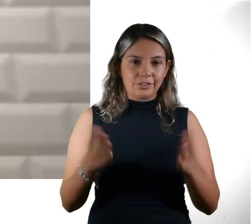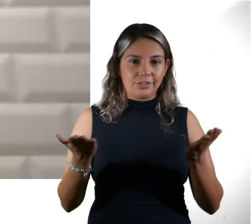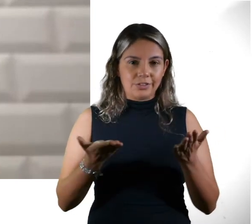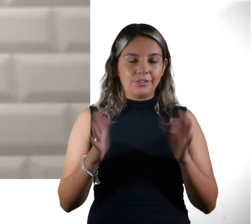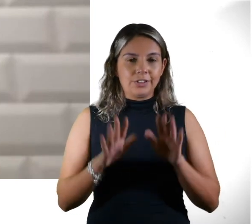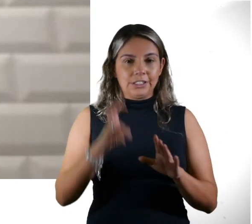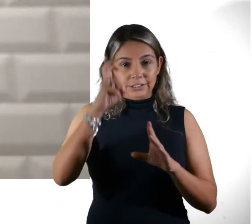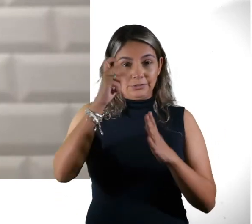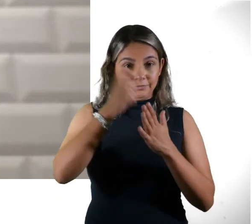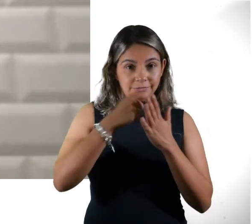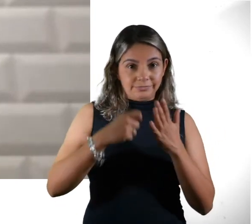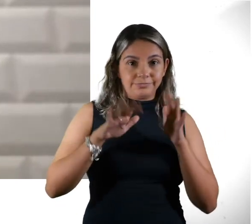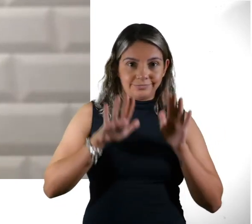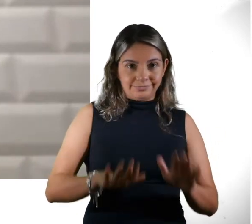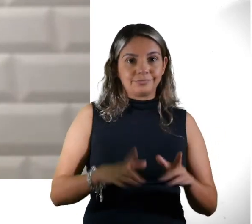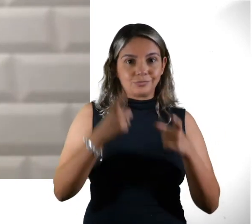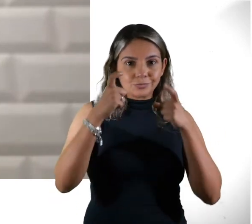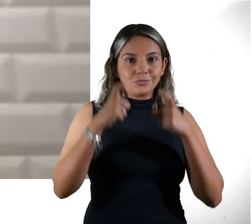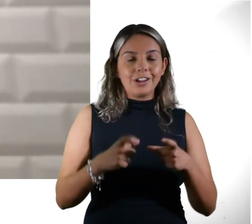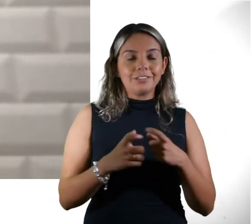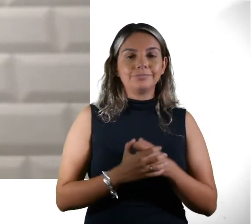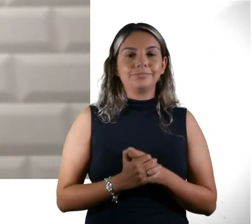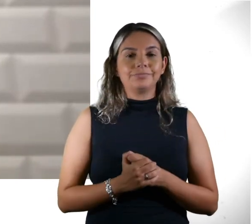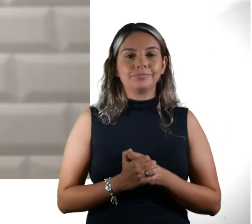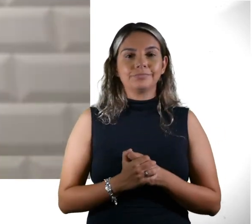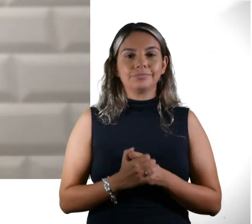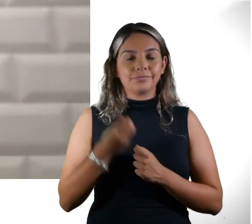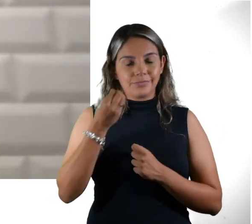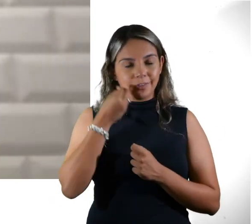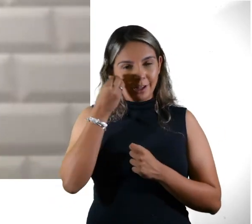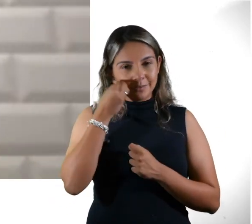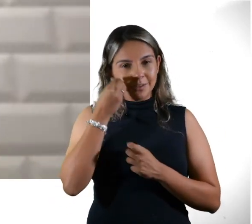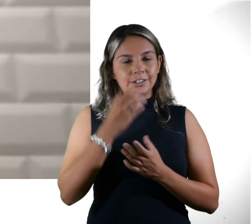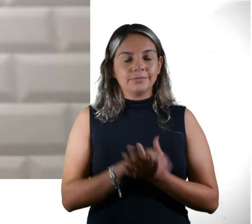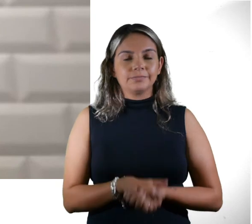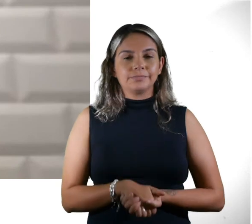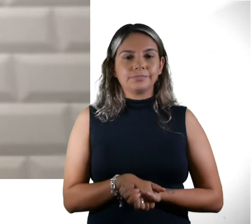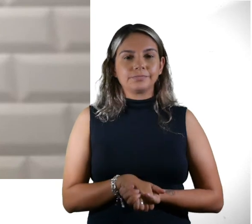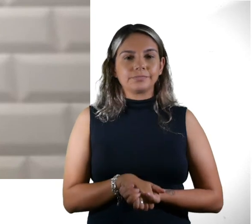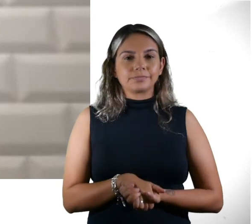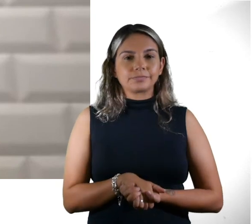fiquei 5 meses seguidos na ilha. Não é? Foi uma experiência